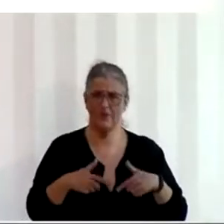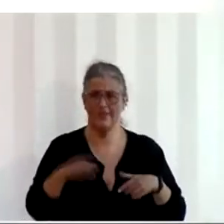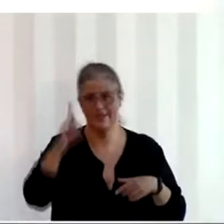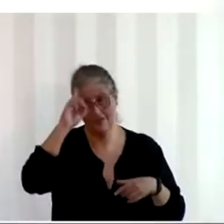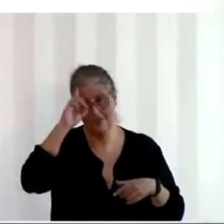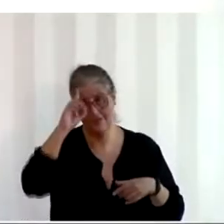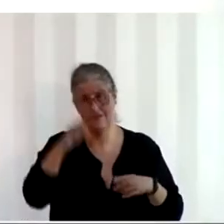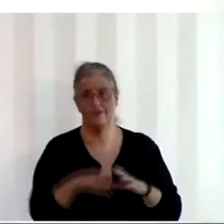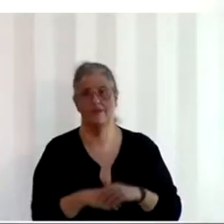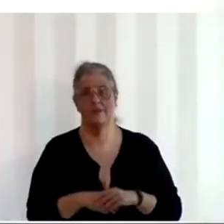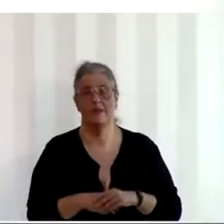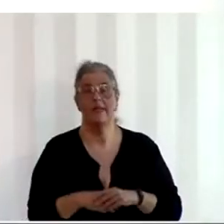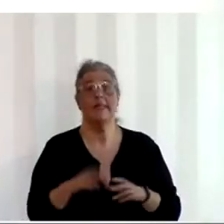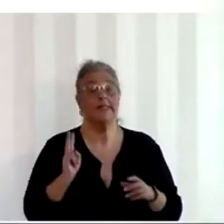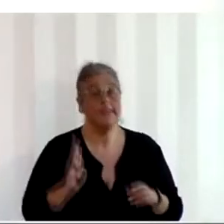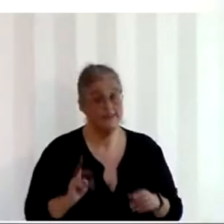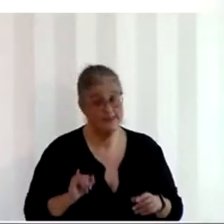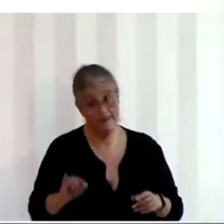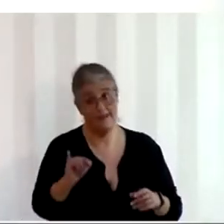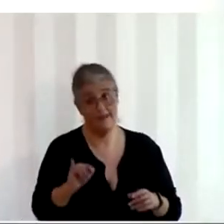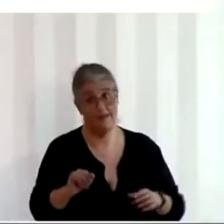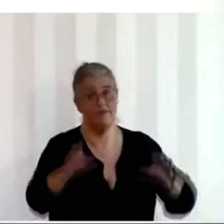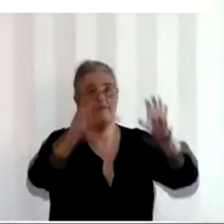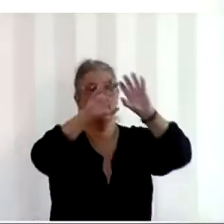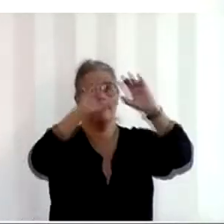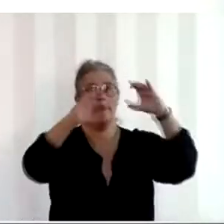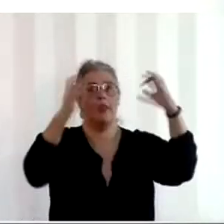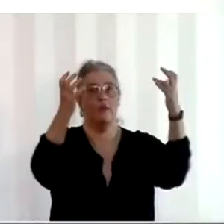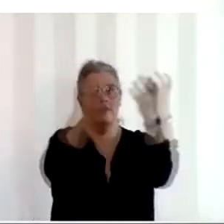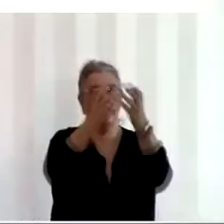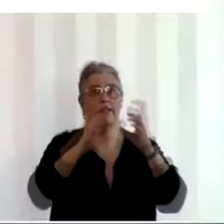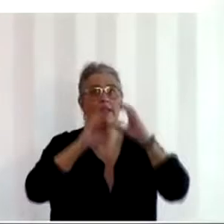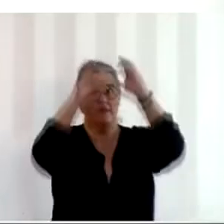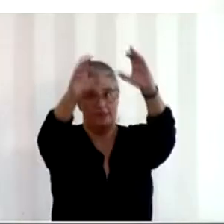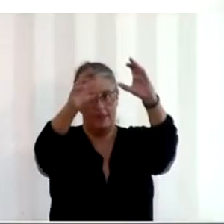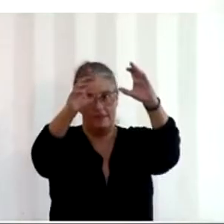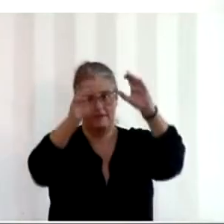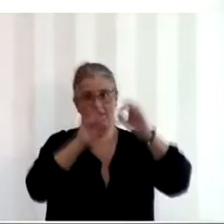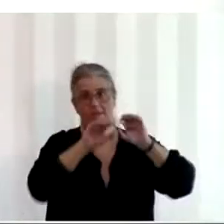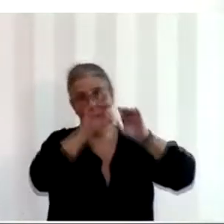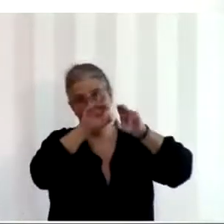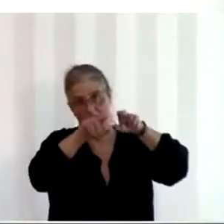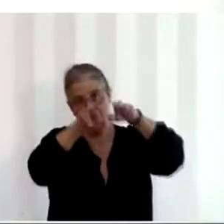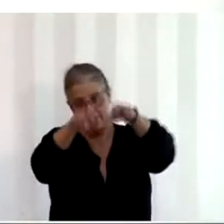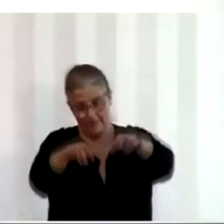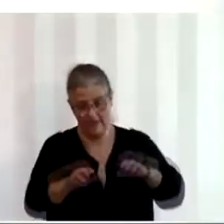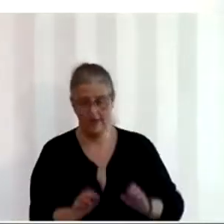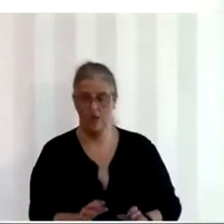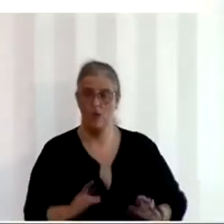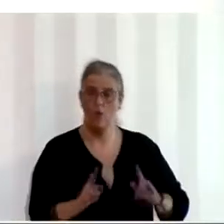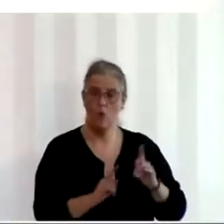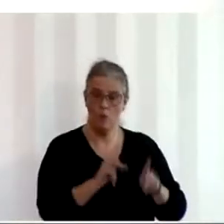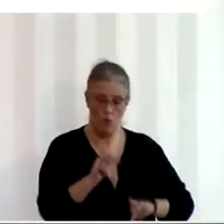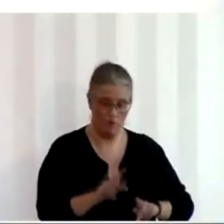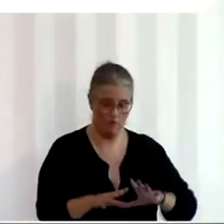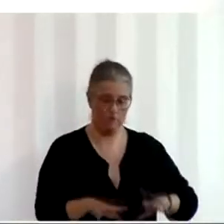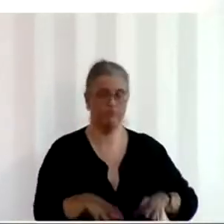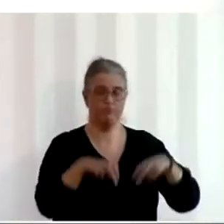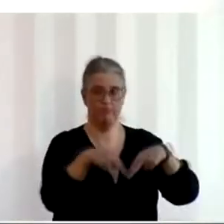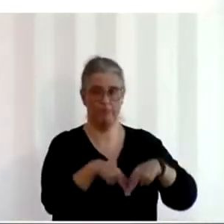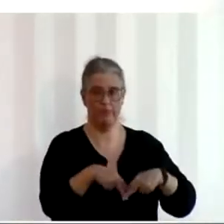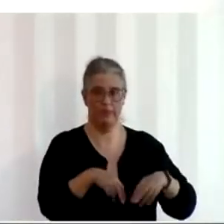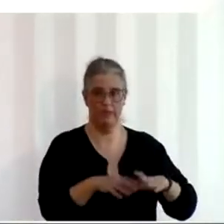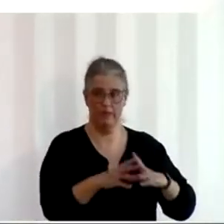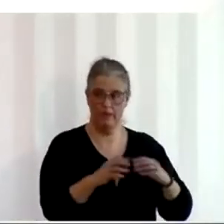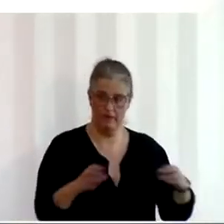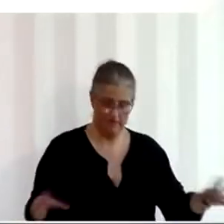nuvem, porém, não se levantava, não caminhavam, até o dia em que ela se levantava. De dia,